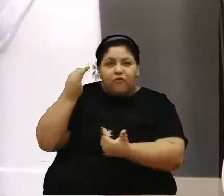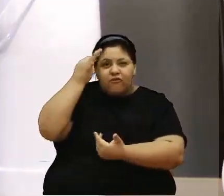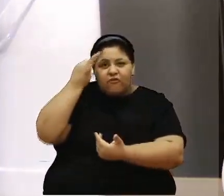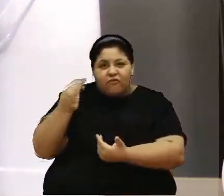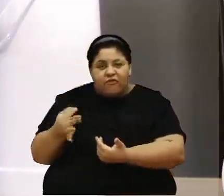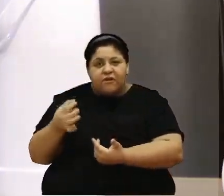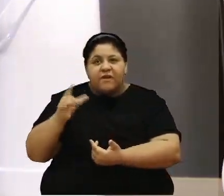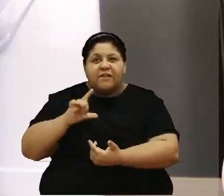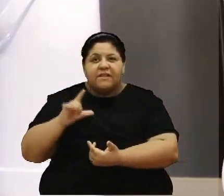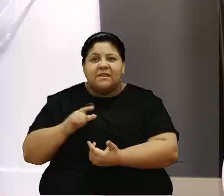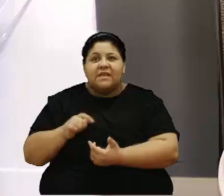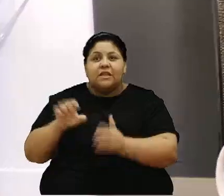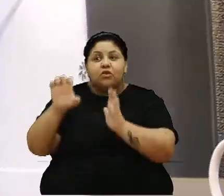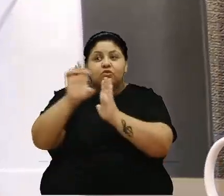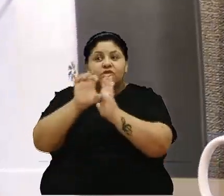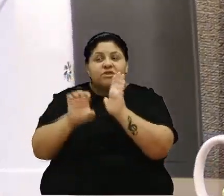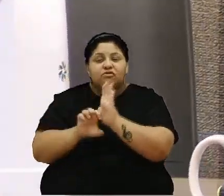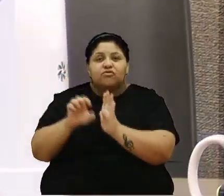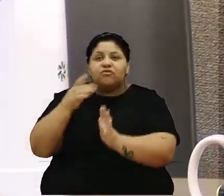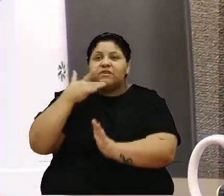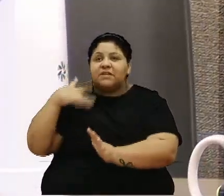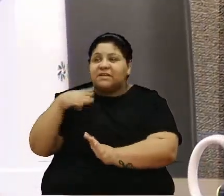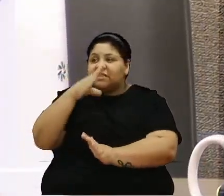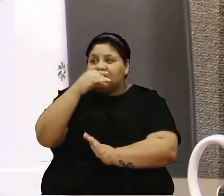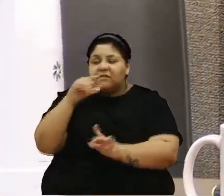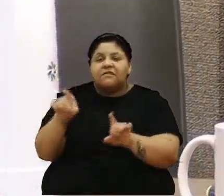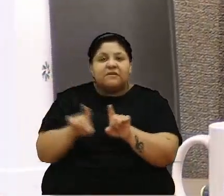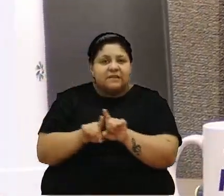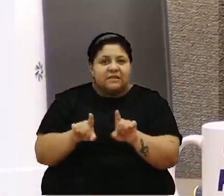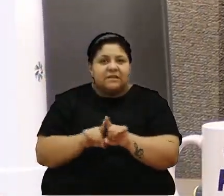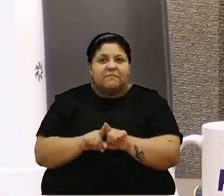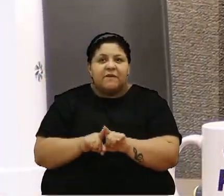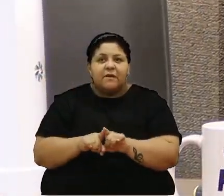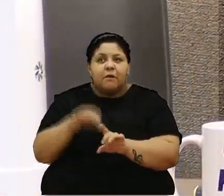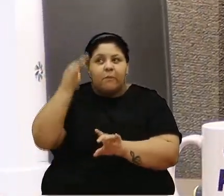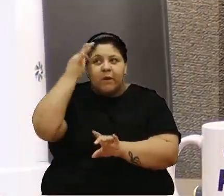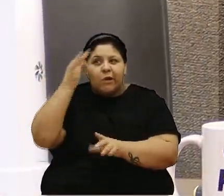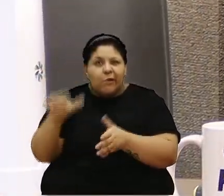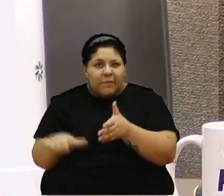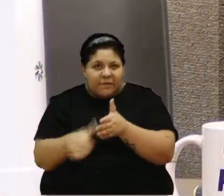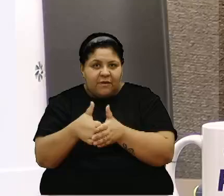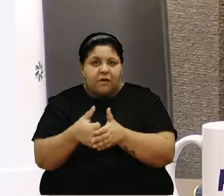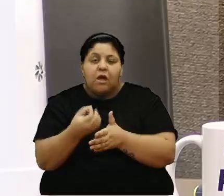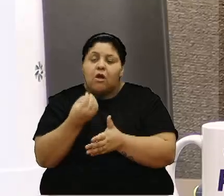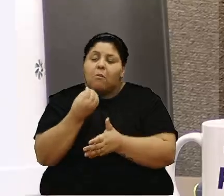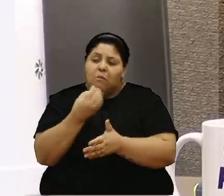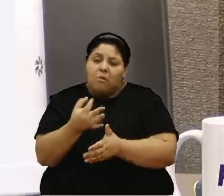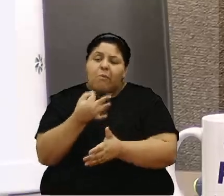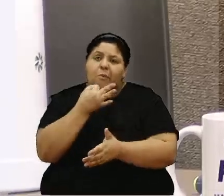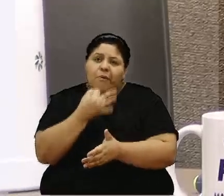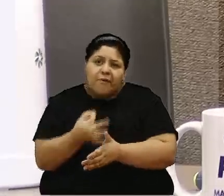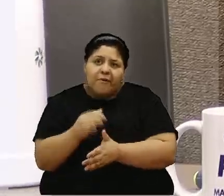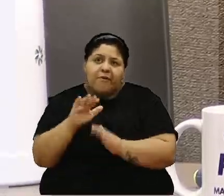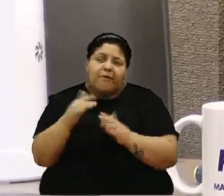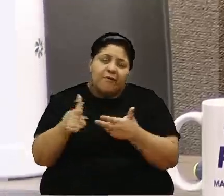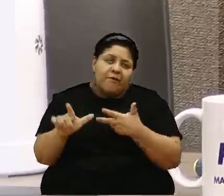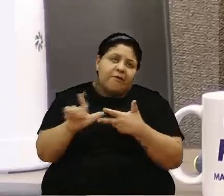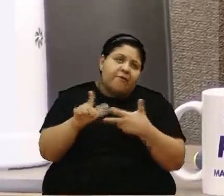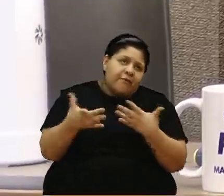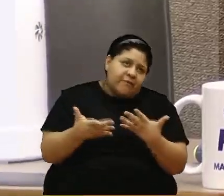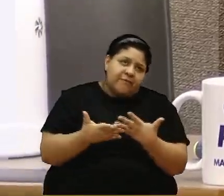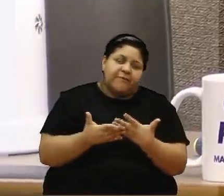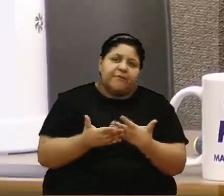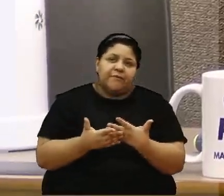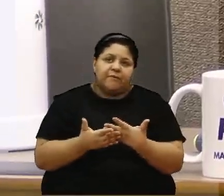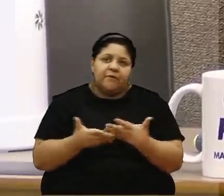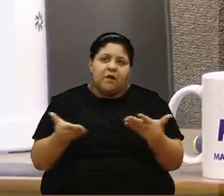existe um do Estatuto da Criança e do Adolescente, está ali, inclusive, e fica como uma boa opção para que, de repente, a Escola do Legislativo, sob